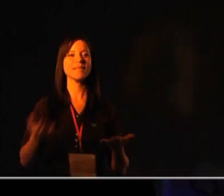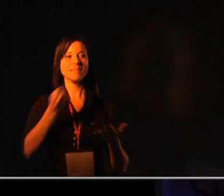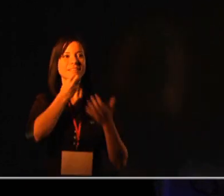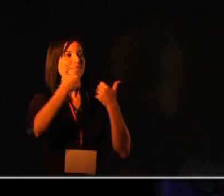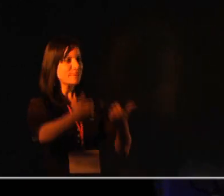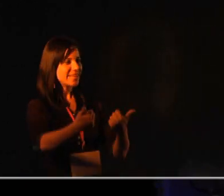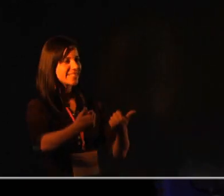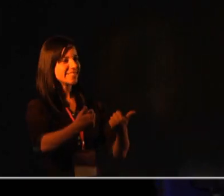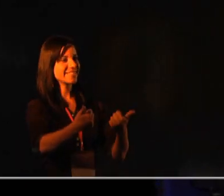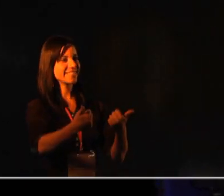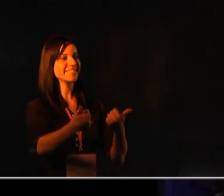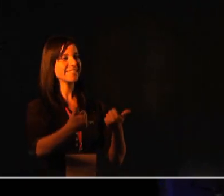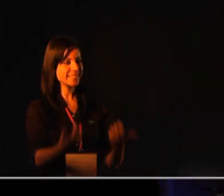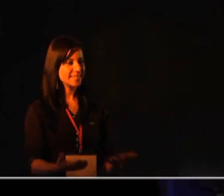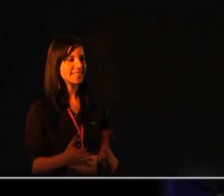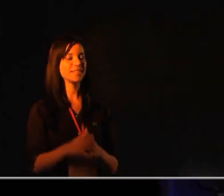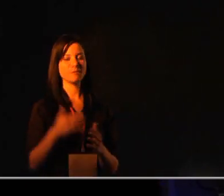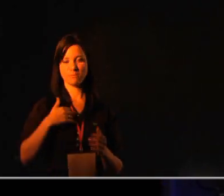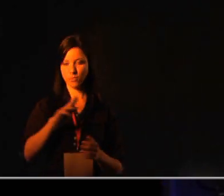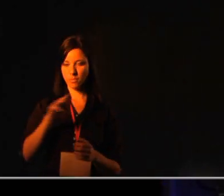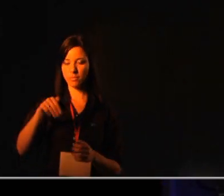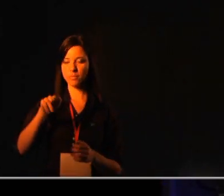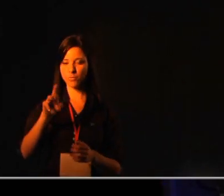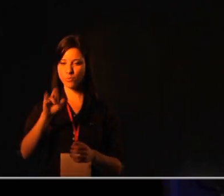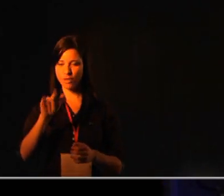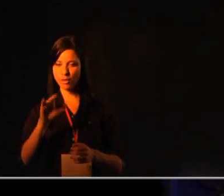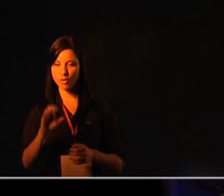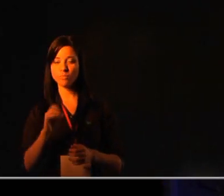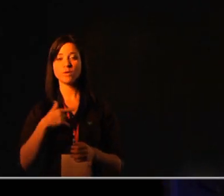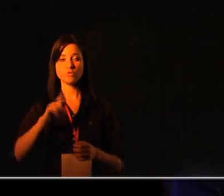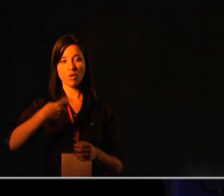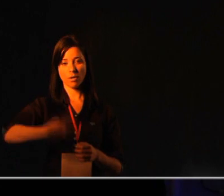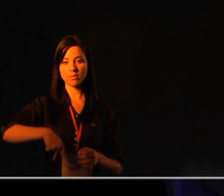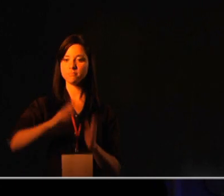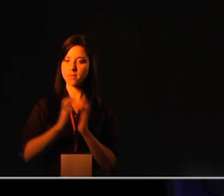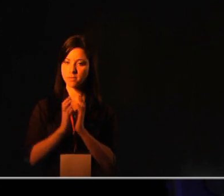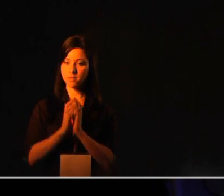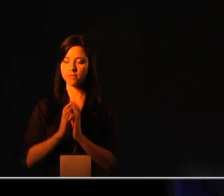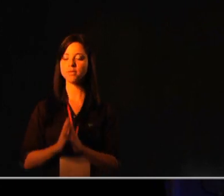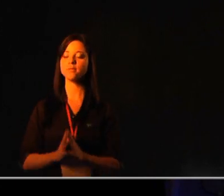Tudo bem, pessoal? Seguinte, meu nome é Murilo, eu estou aqui em Recife,